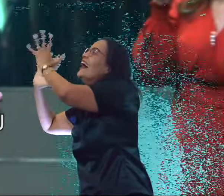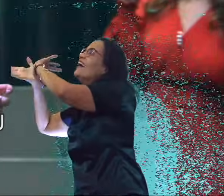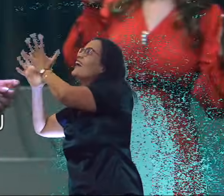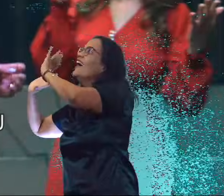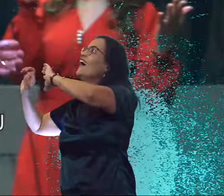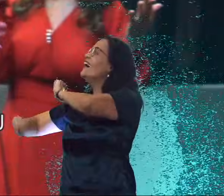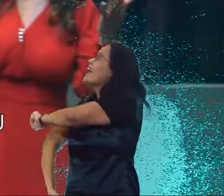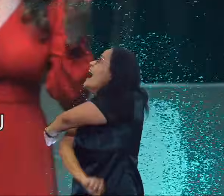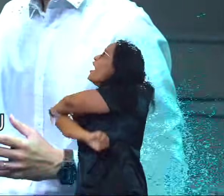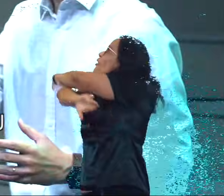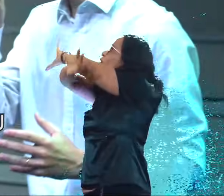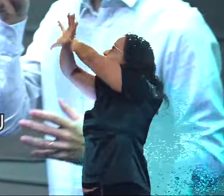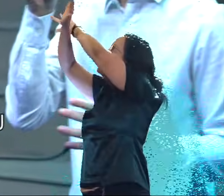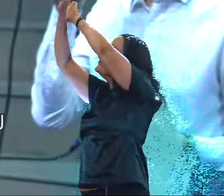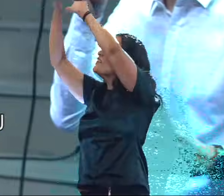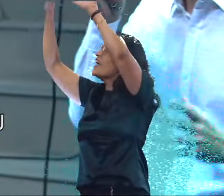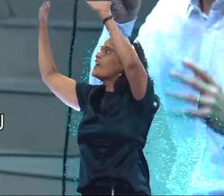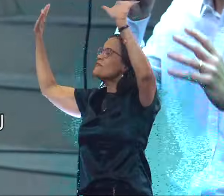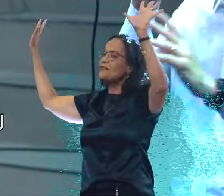tua glória